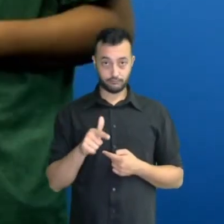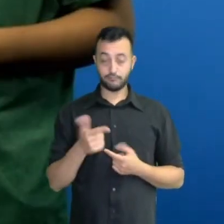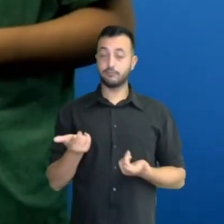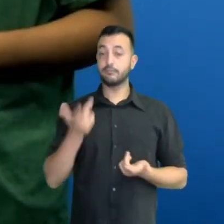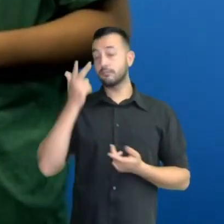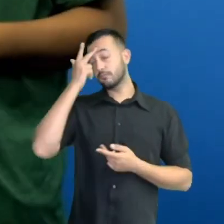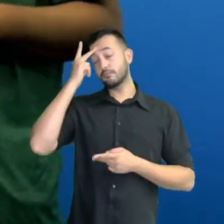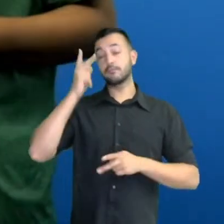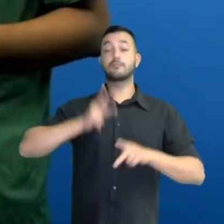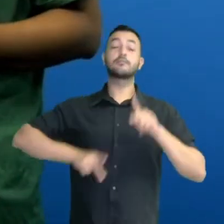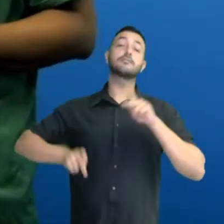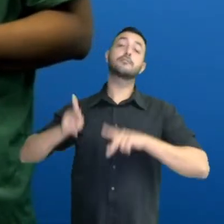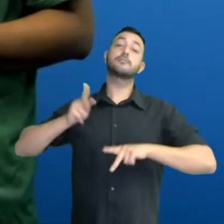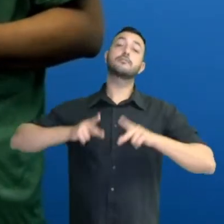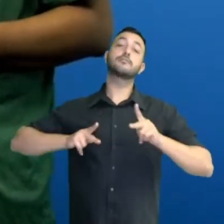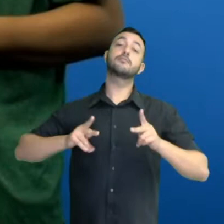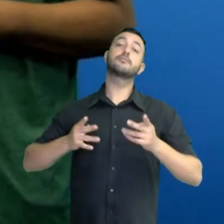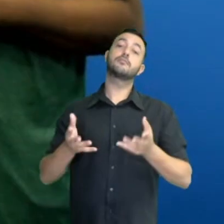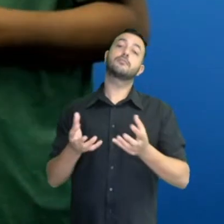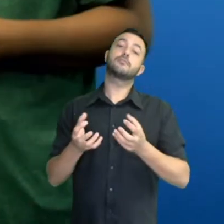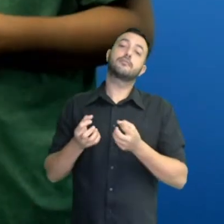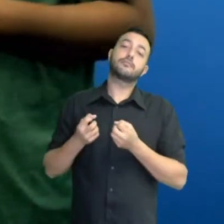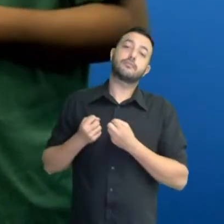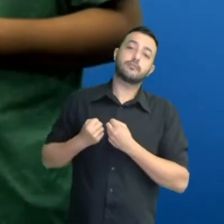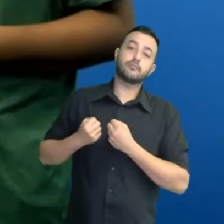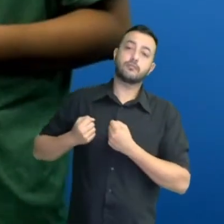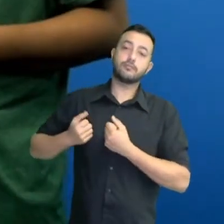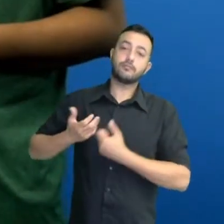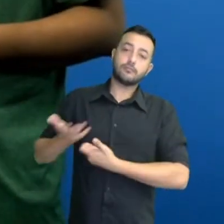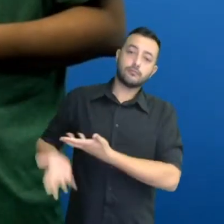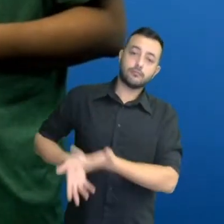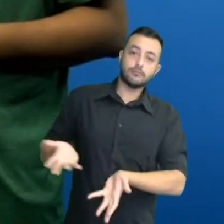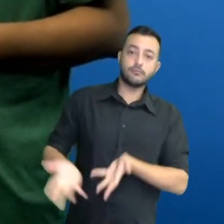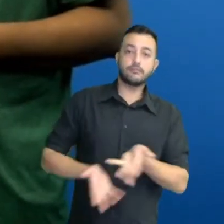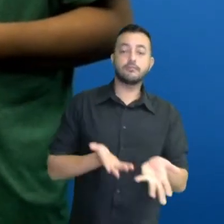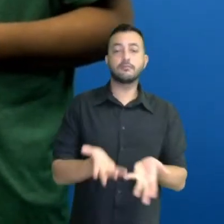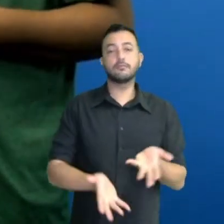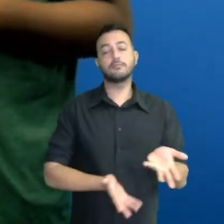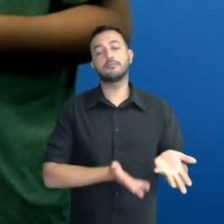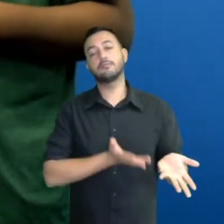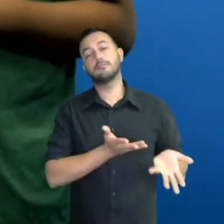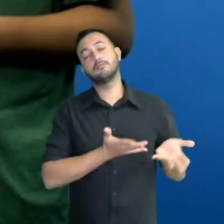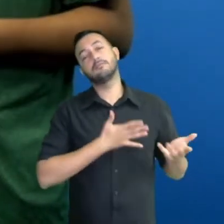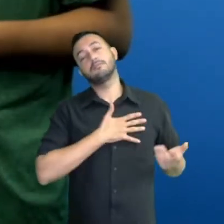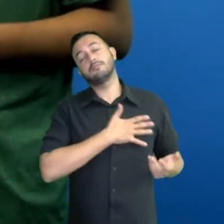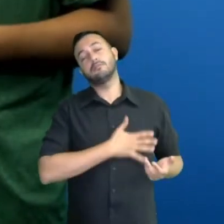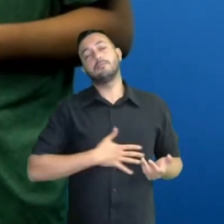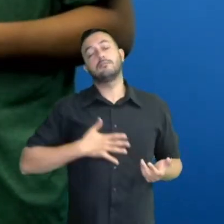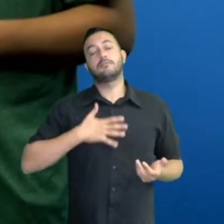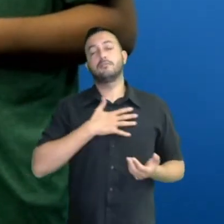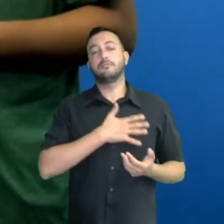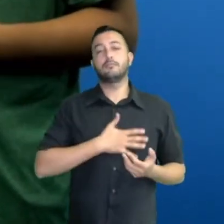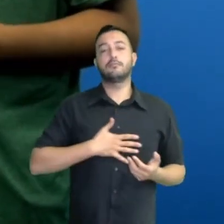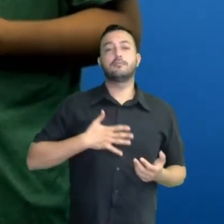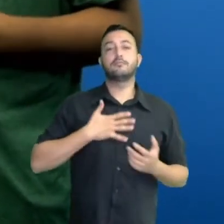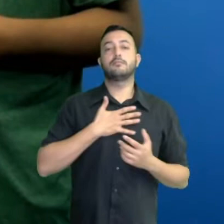essa população e proporcionar a ela um, um bem-estar